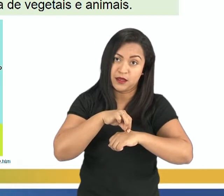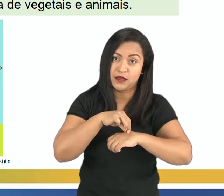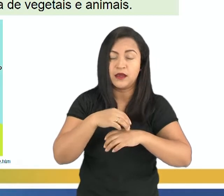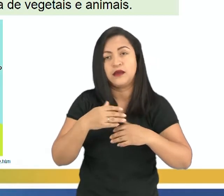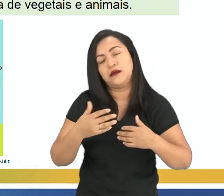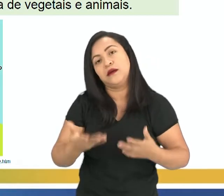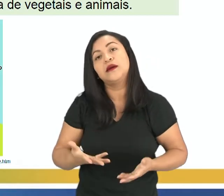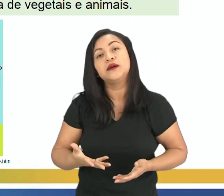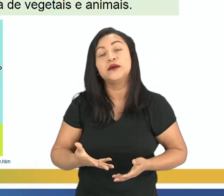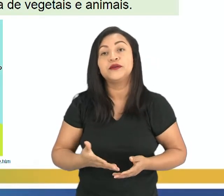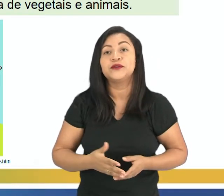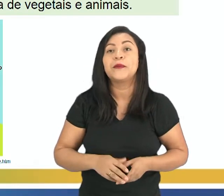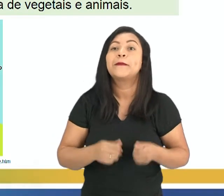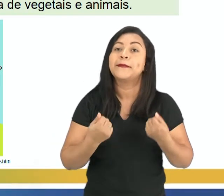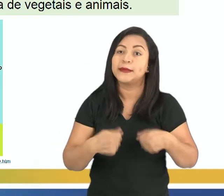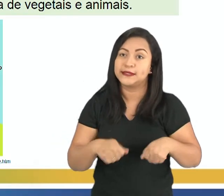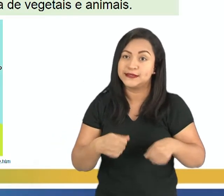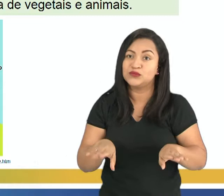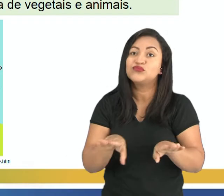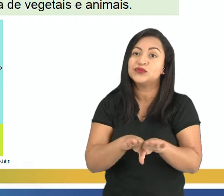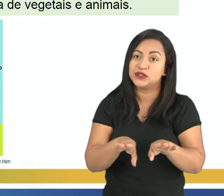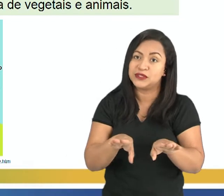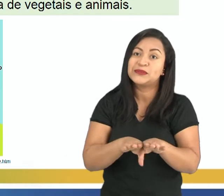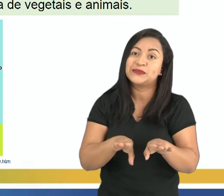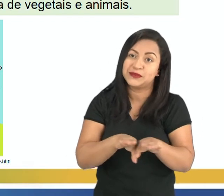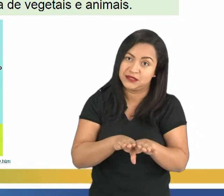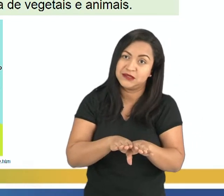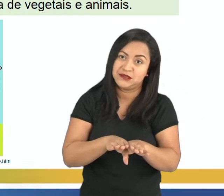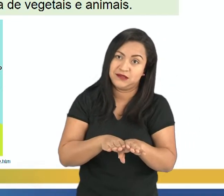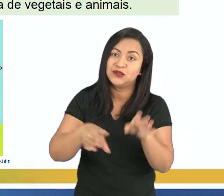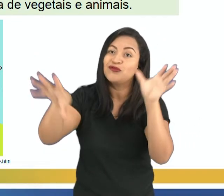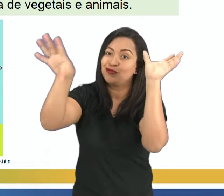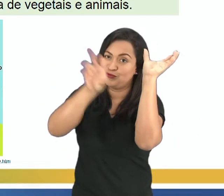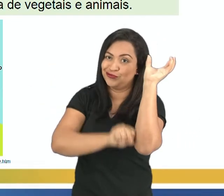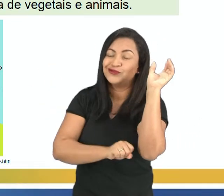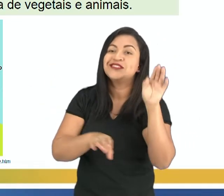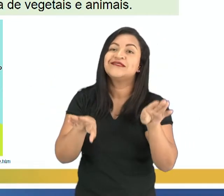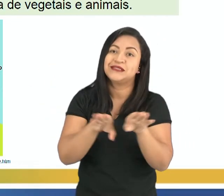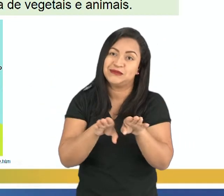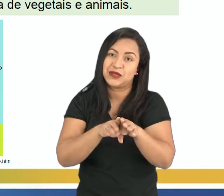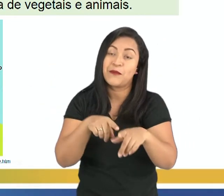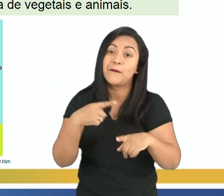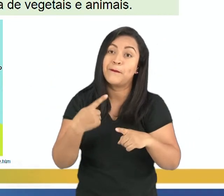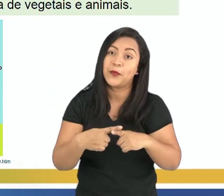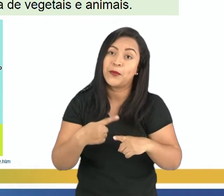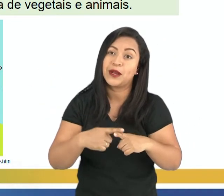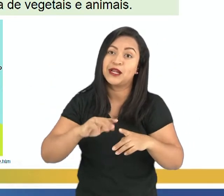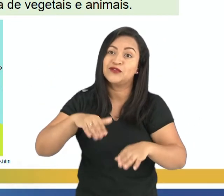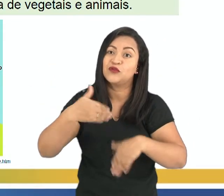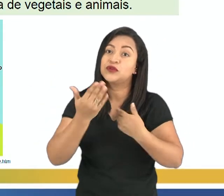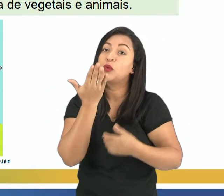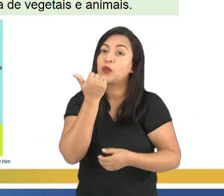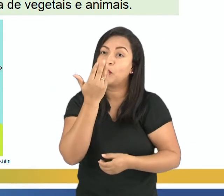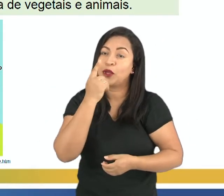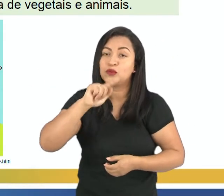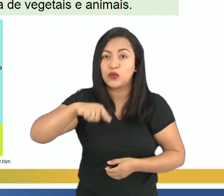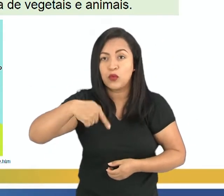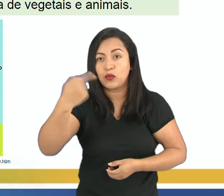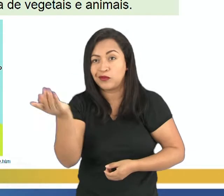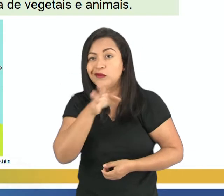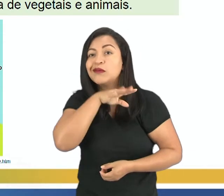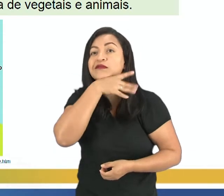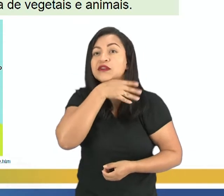carne, de outros animais, dependem desse processo, porque à medida que eles vão se alimentando de outros animais que tenham